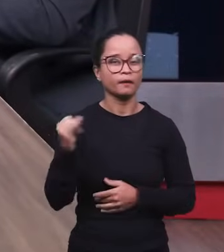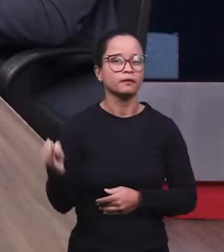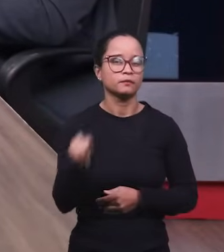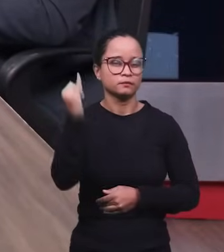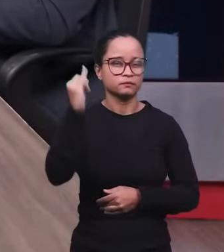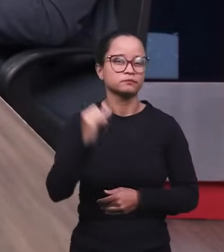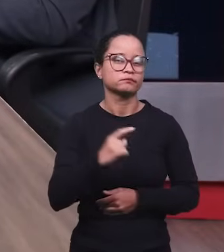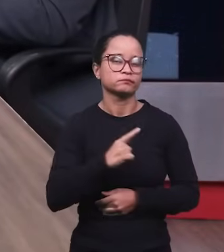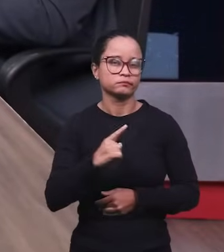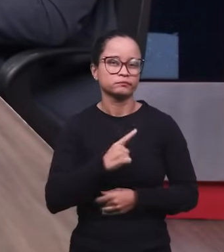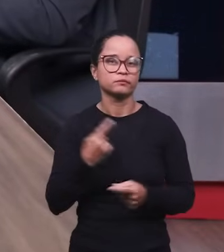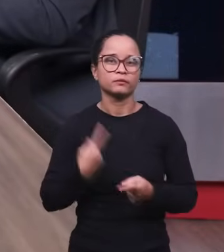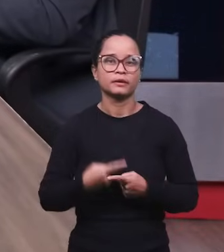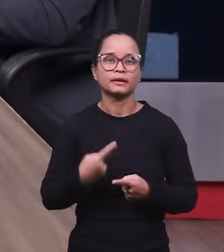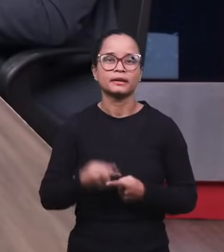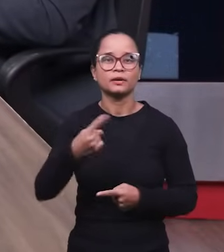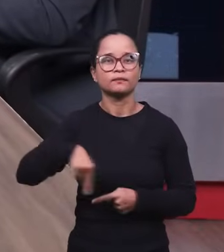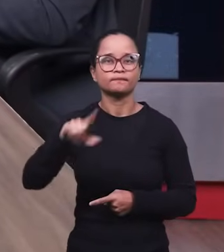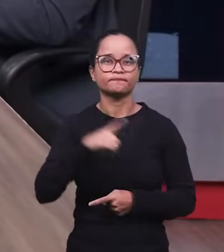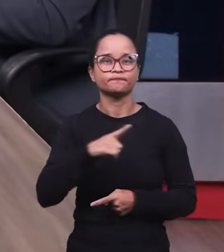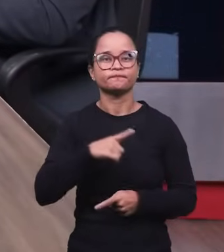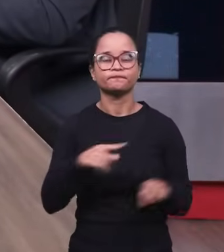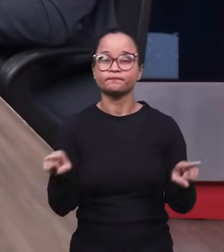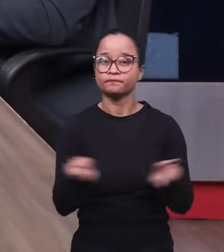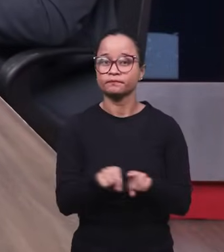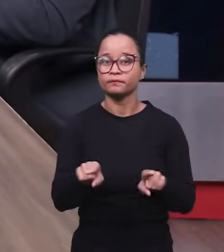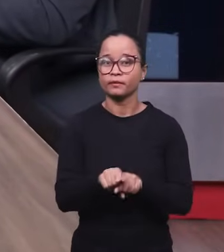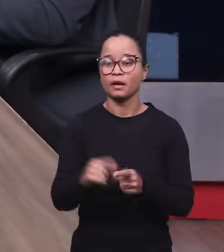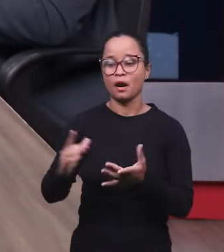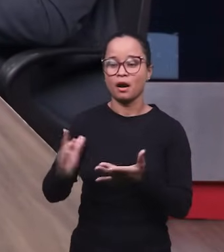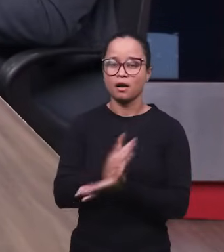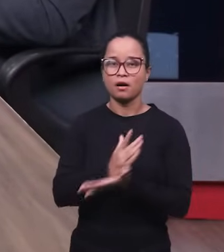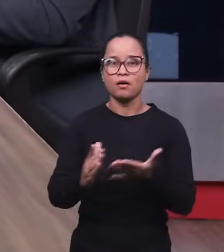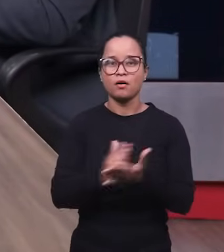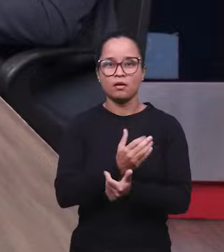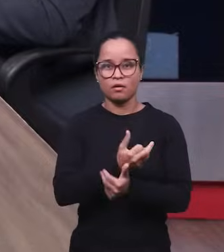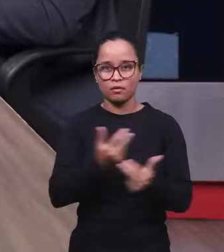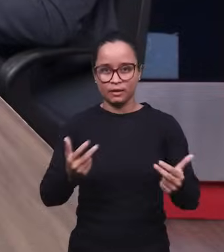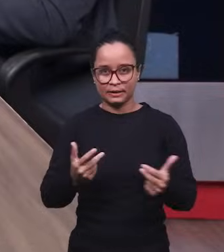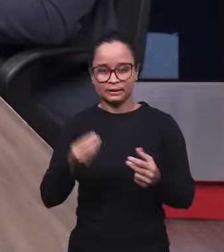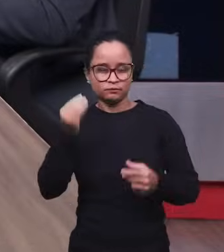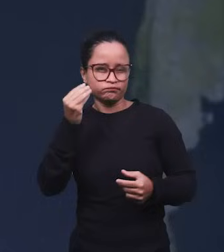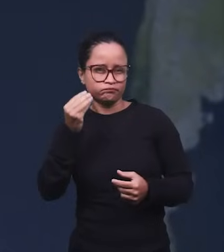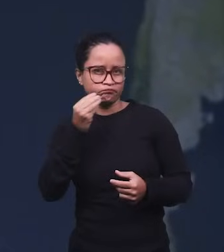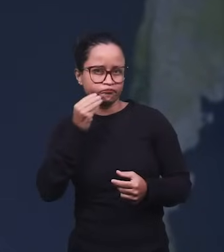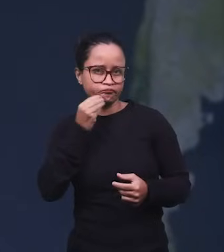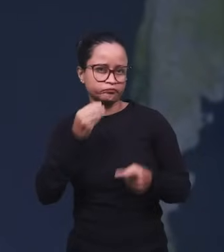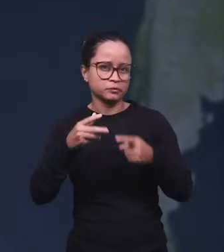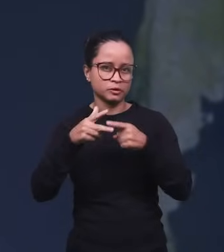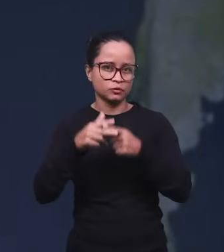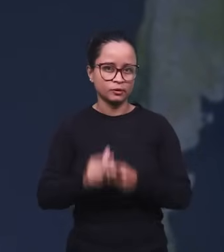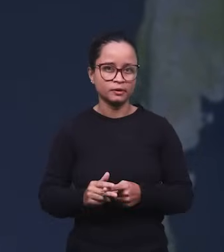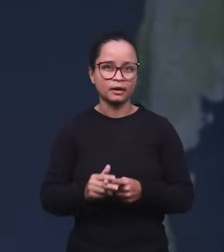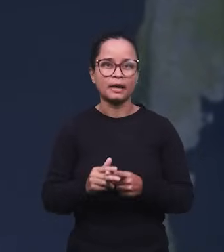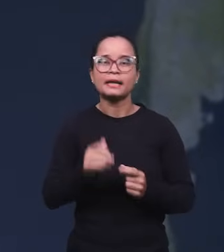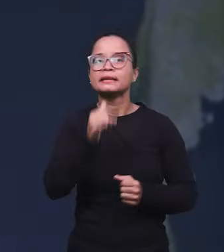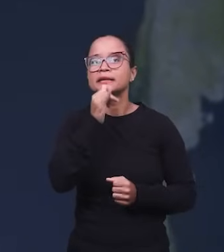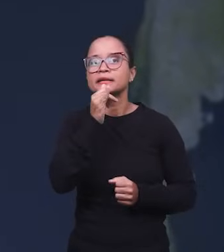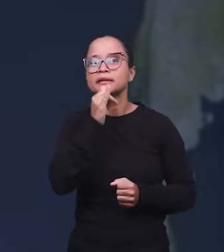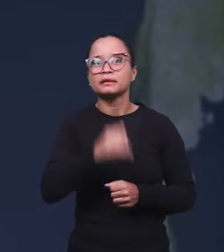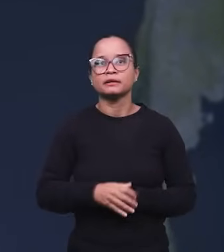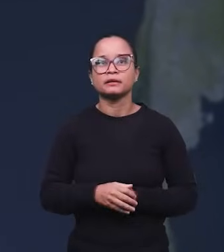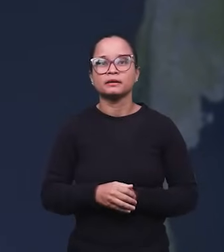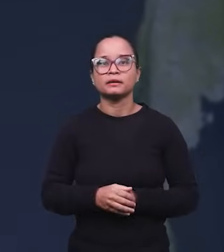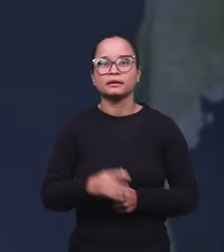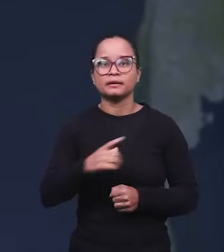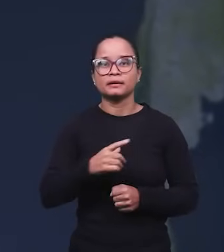importante porque o que acontece? Nós temos ainda algumas coisas que nós estamos tentando ajustar, como, por exemplo, o